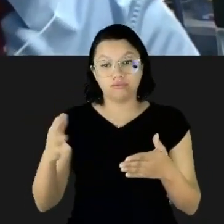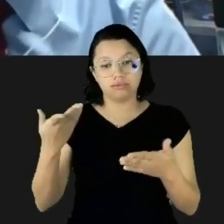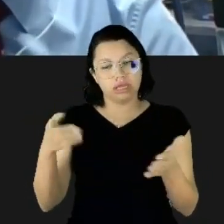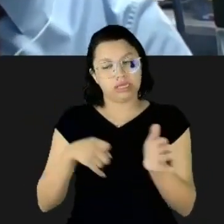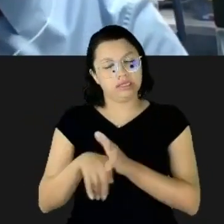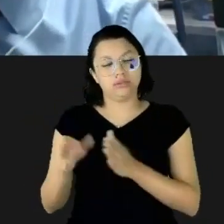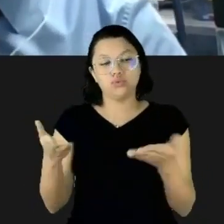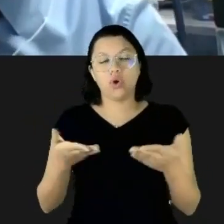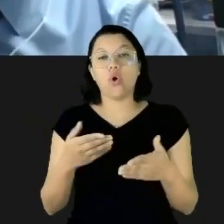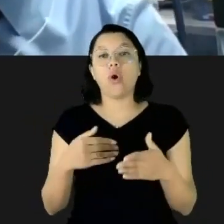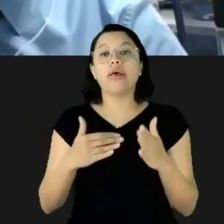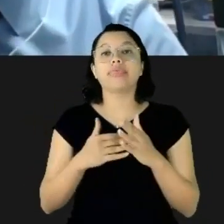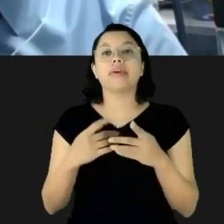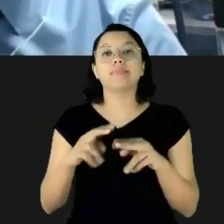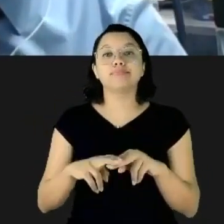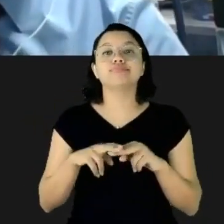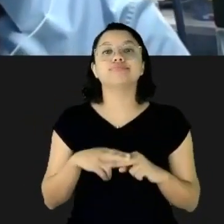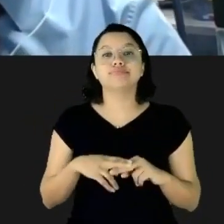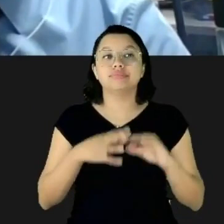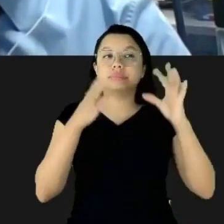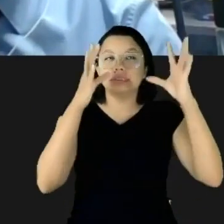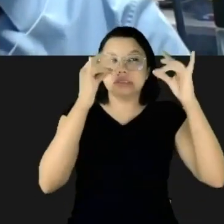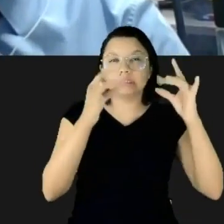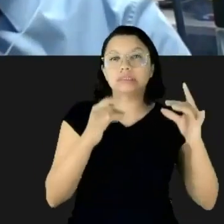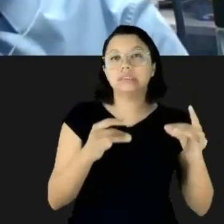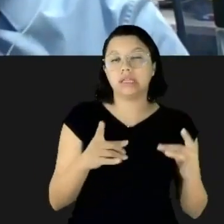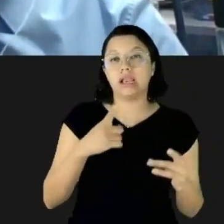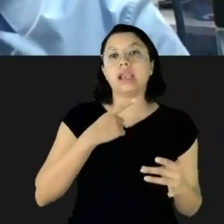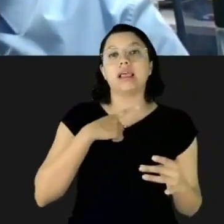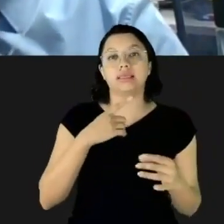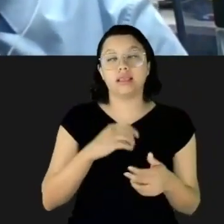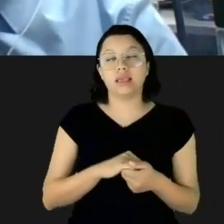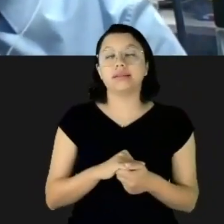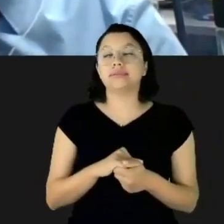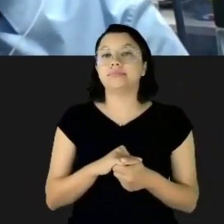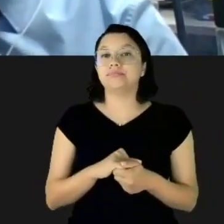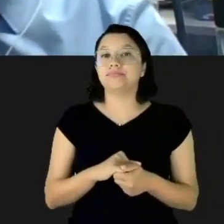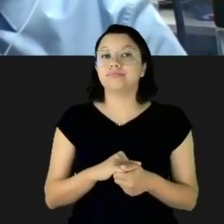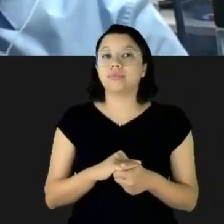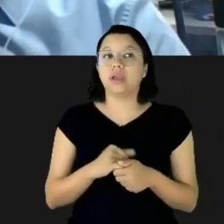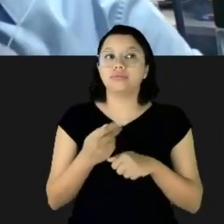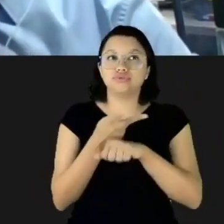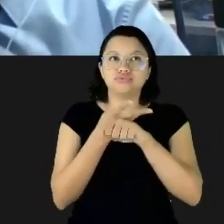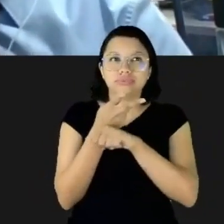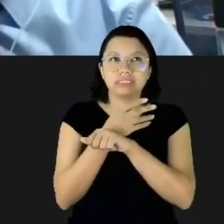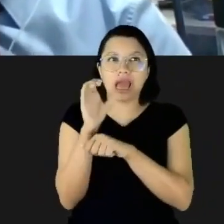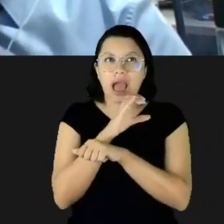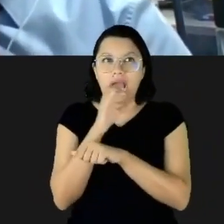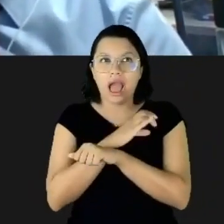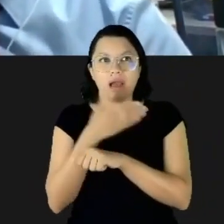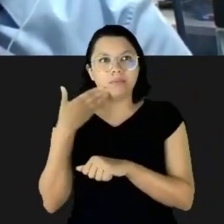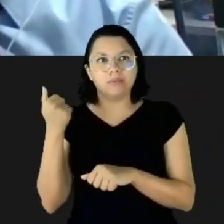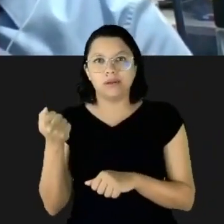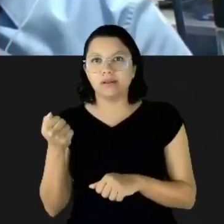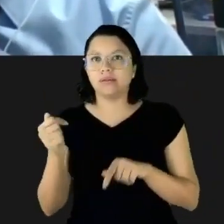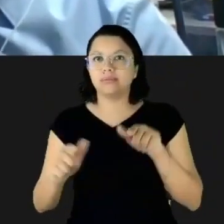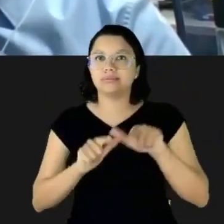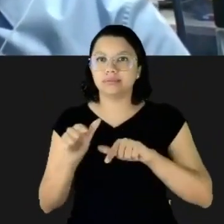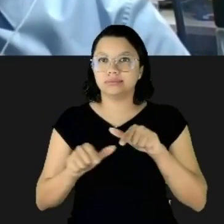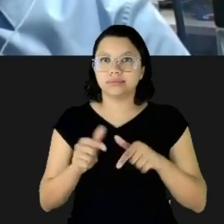até pela sua singularidade de buscar uma celeridade, ele é